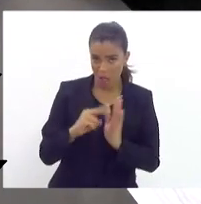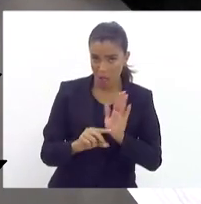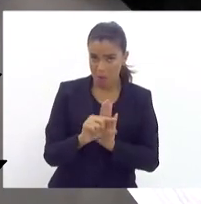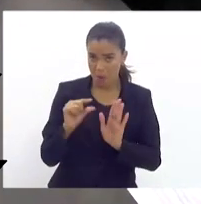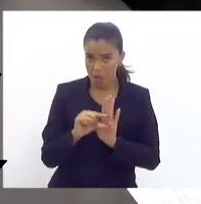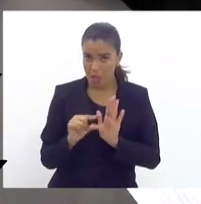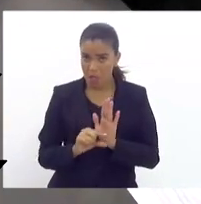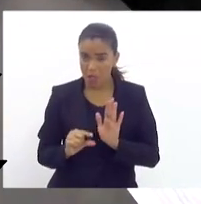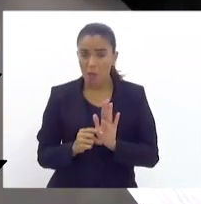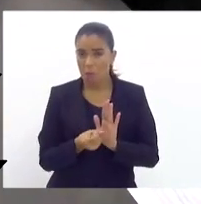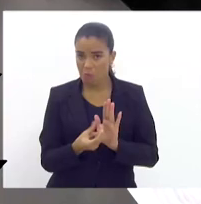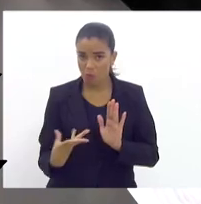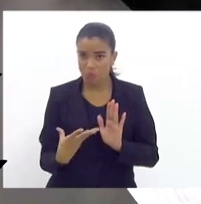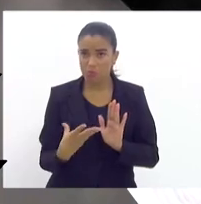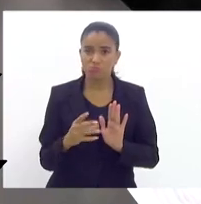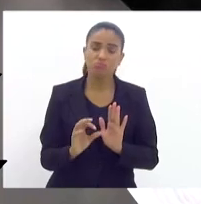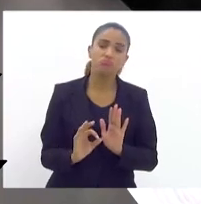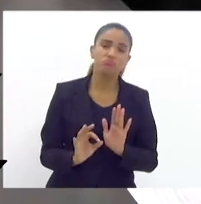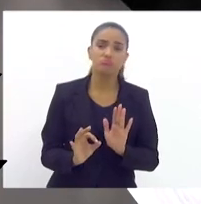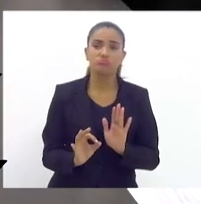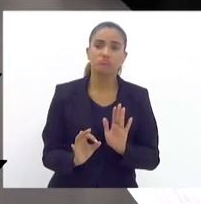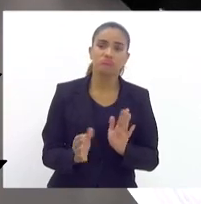muitas? Não. São duas.